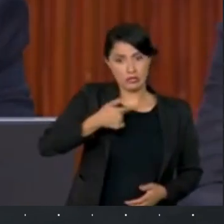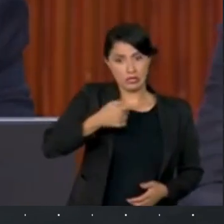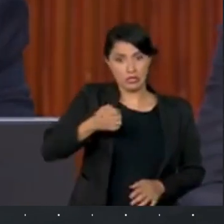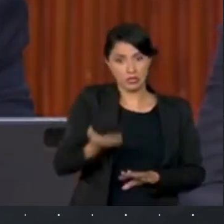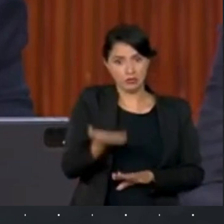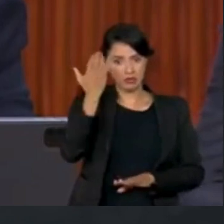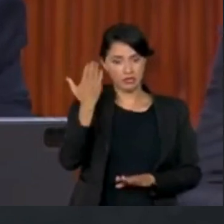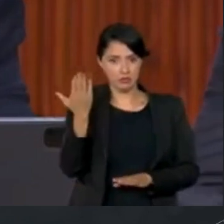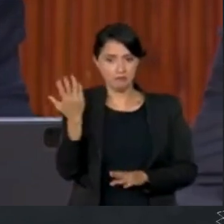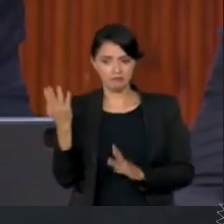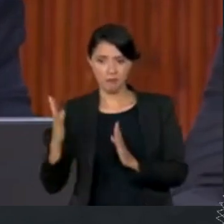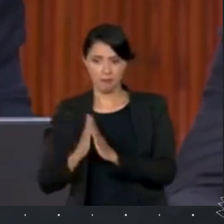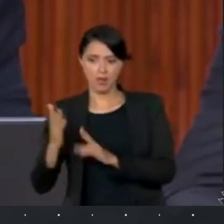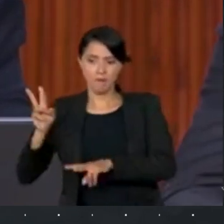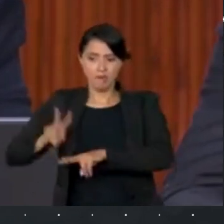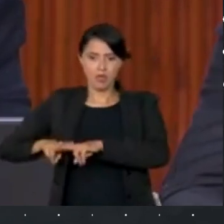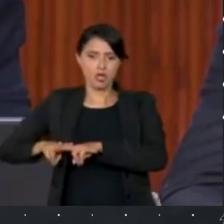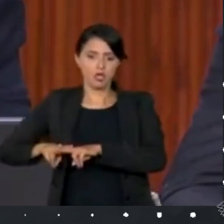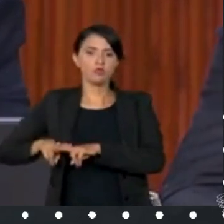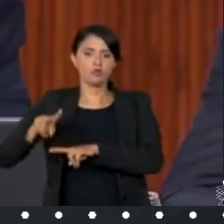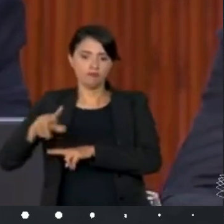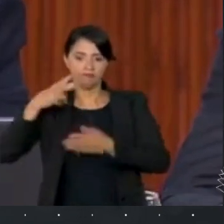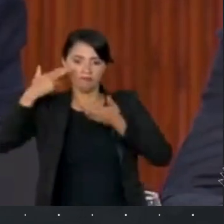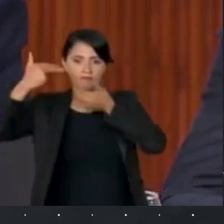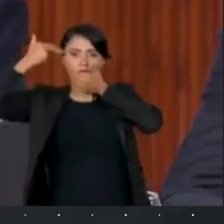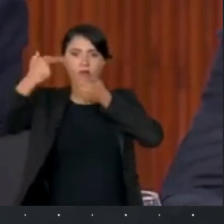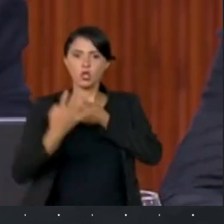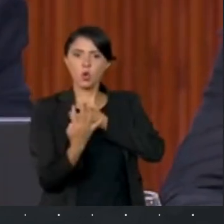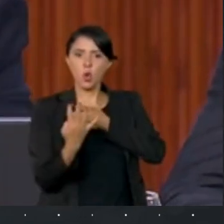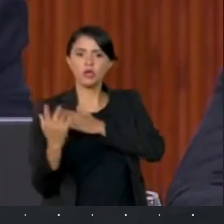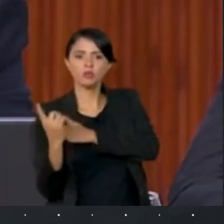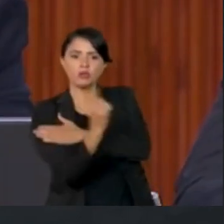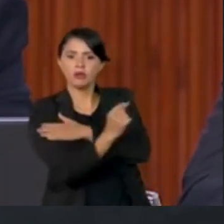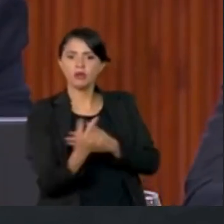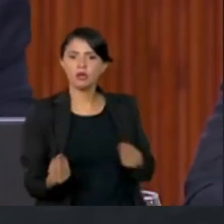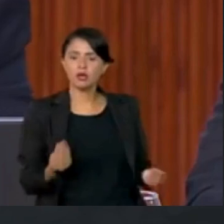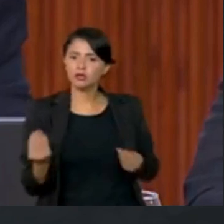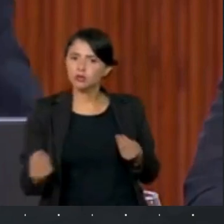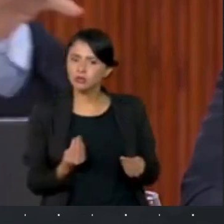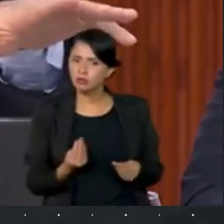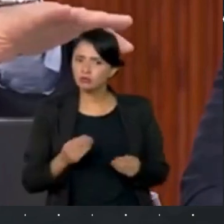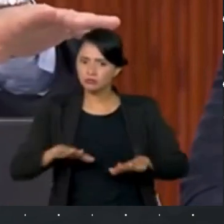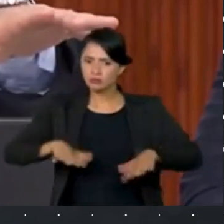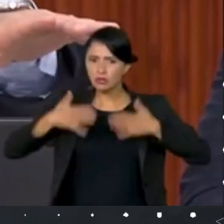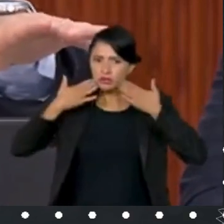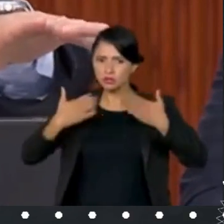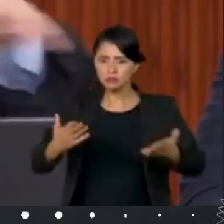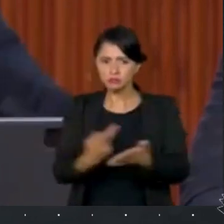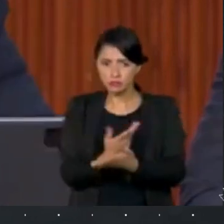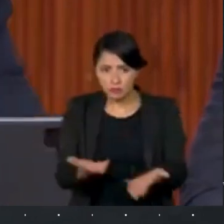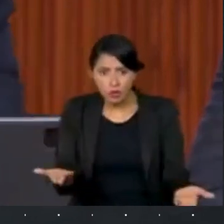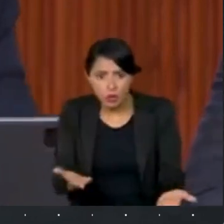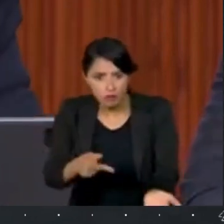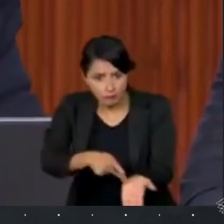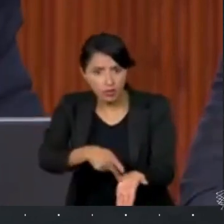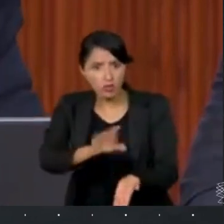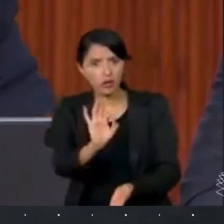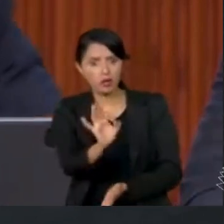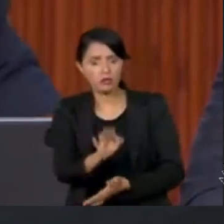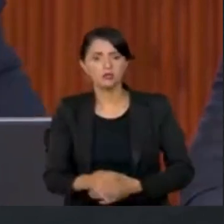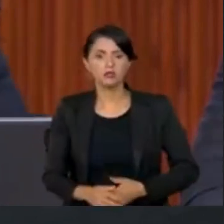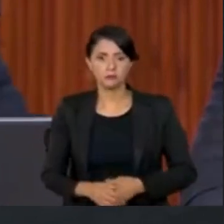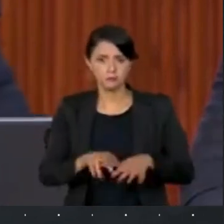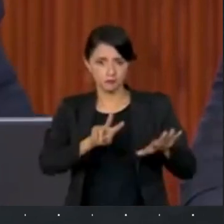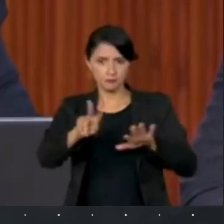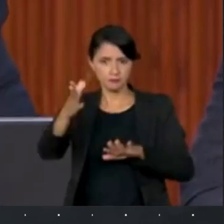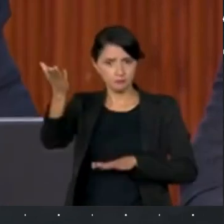cativeiro e os quatro sequestradores foram liberados na audiência de Custódia isso é real isso aconteceu agora a eh